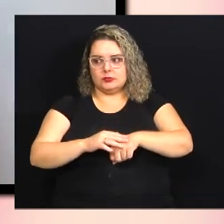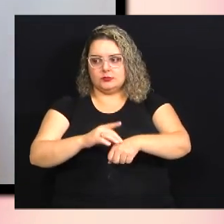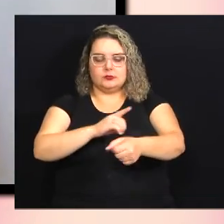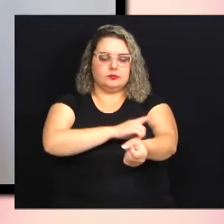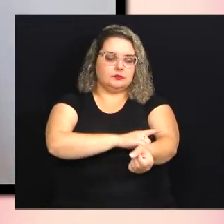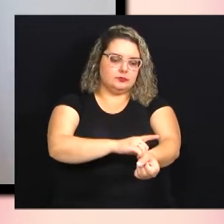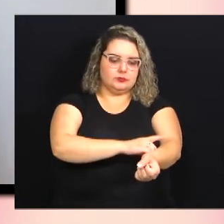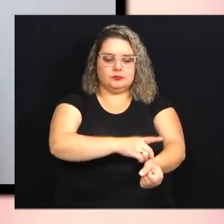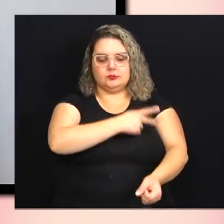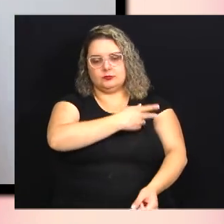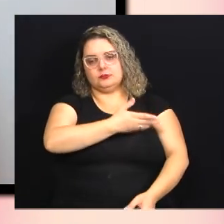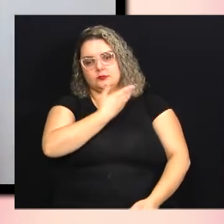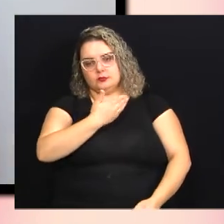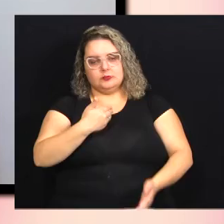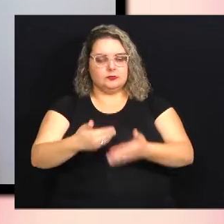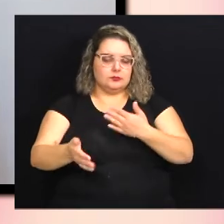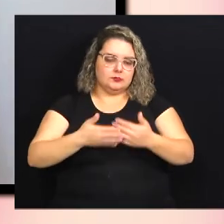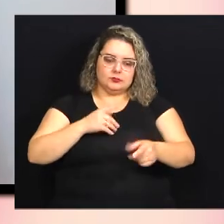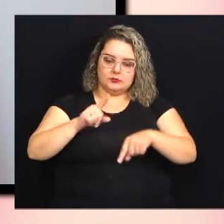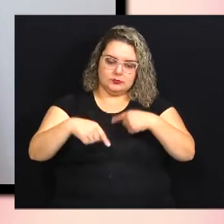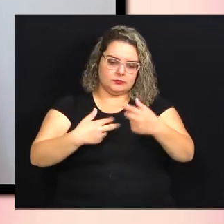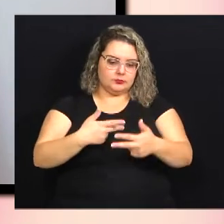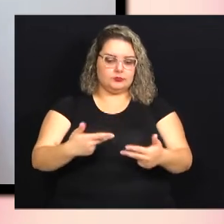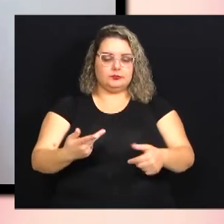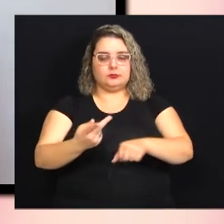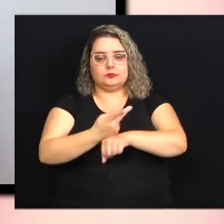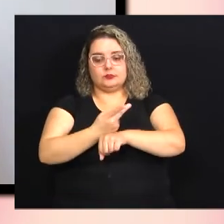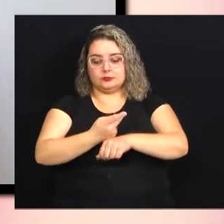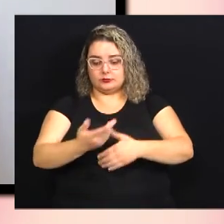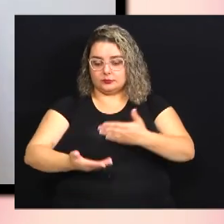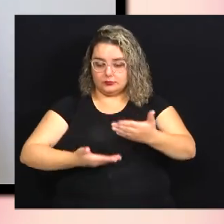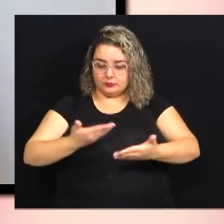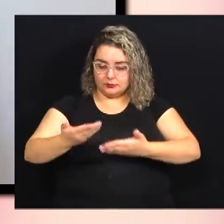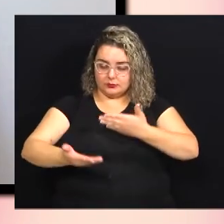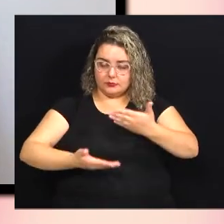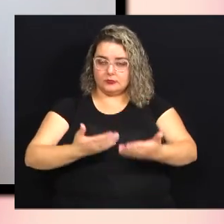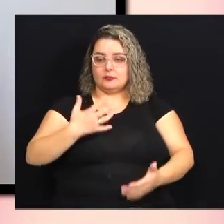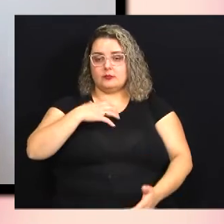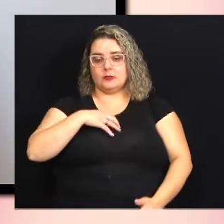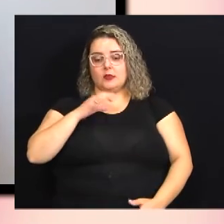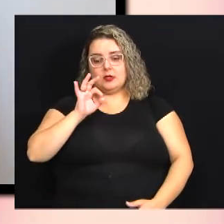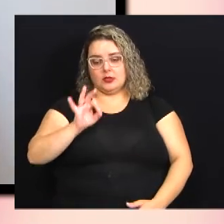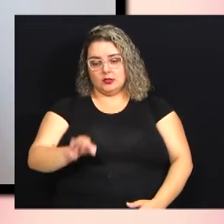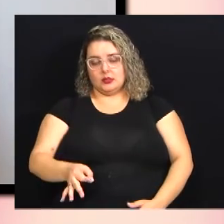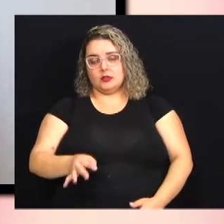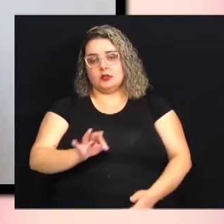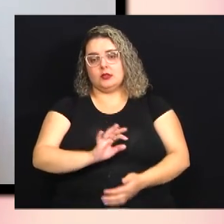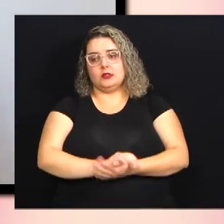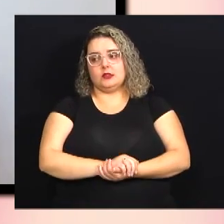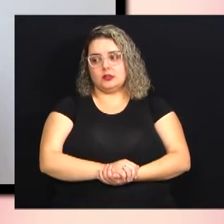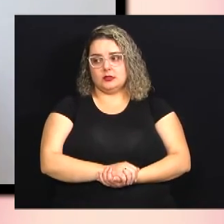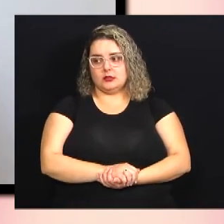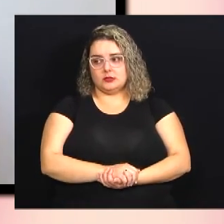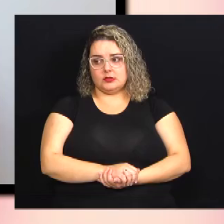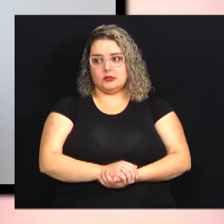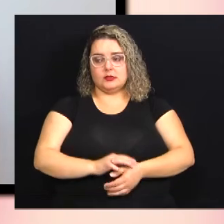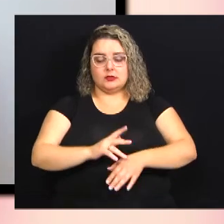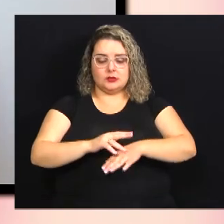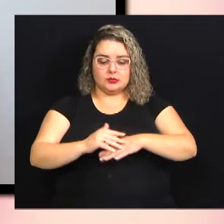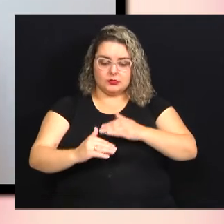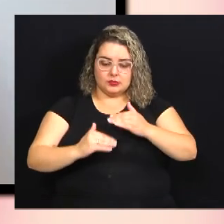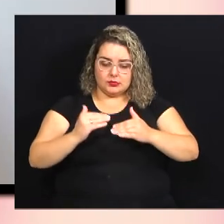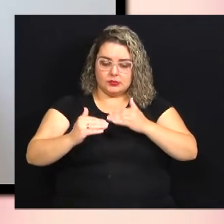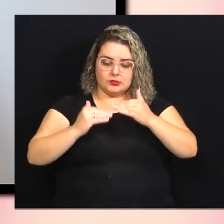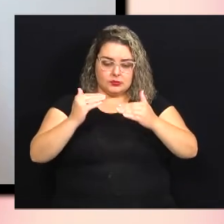tenha diabetes, pressão alta ou qualquer outra coisa, procurar lidar da maneira que a doença